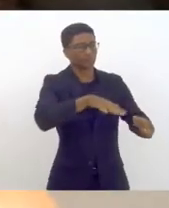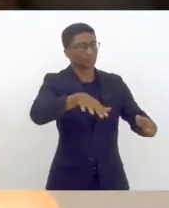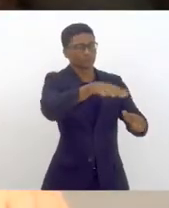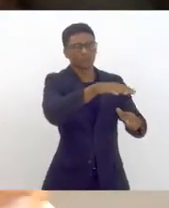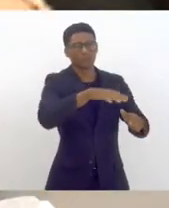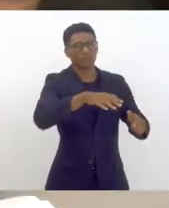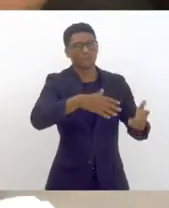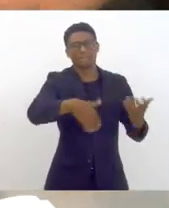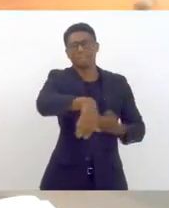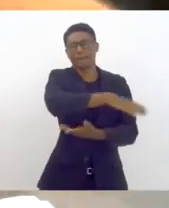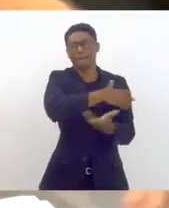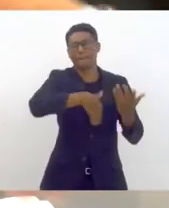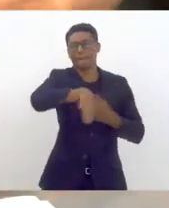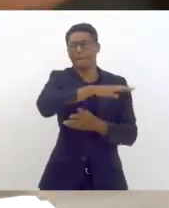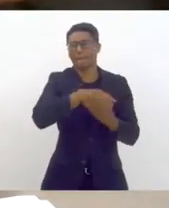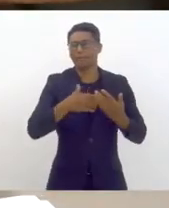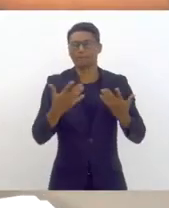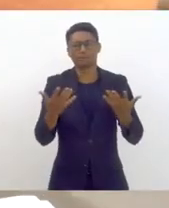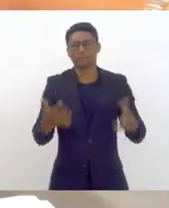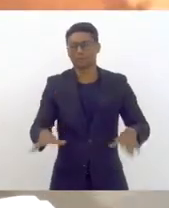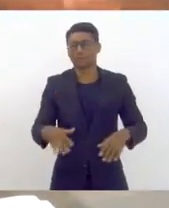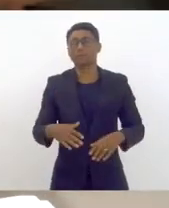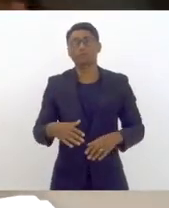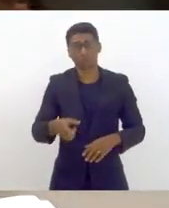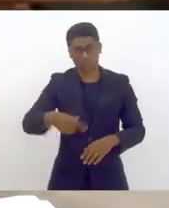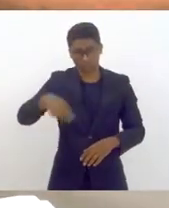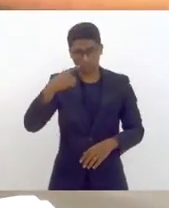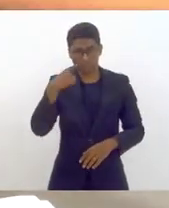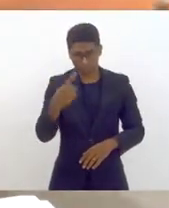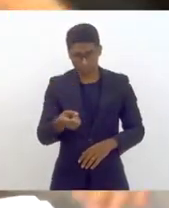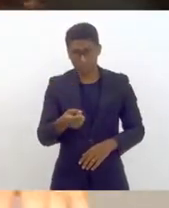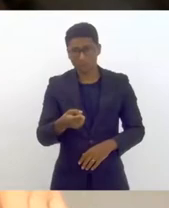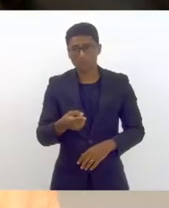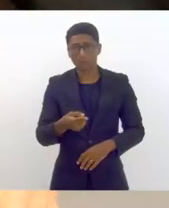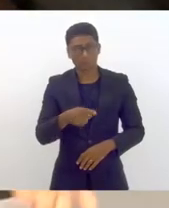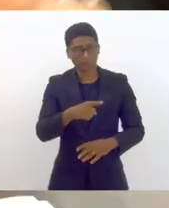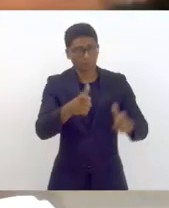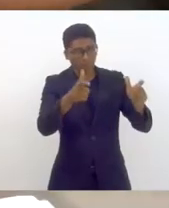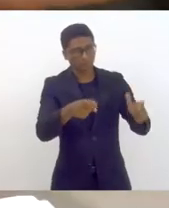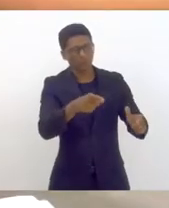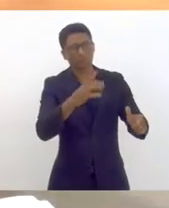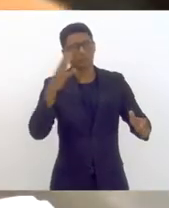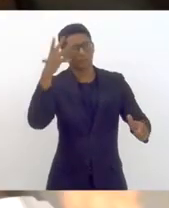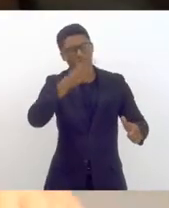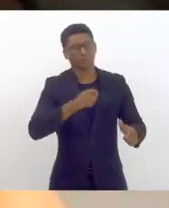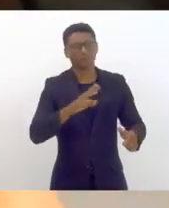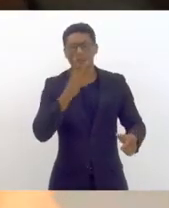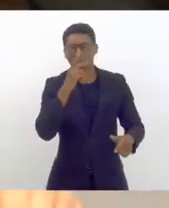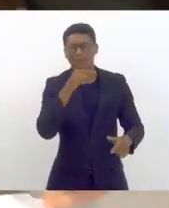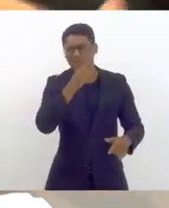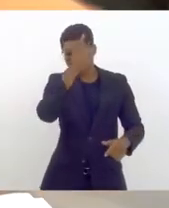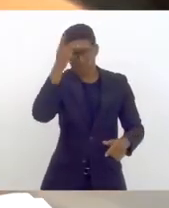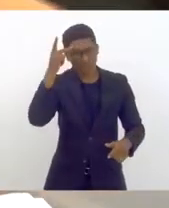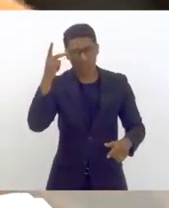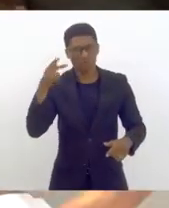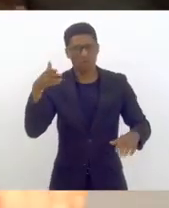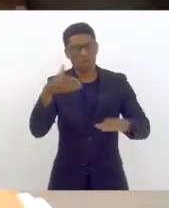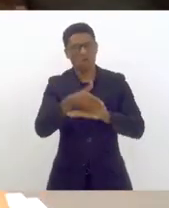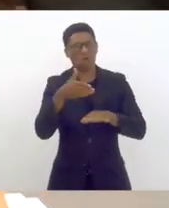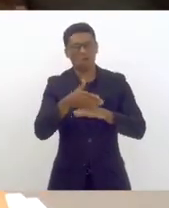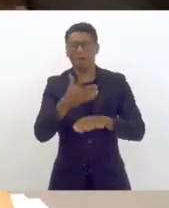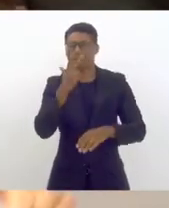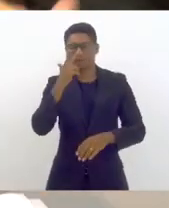balbúrdias, né, que a gente observe em alguns pontos que têm uma beleza cênica e que são mal utilizados por pessoas sem